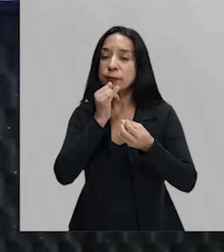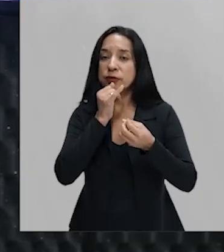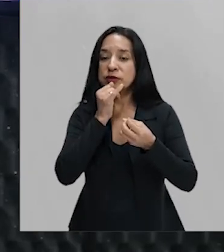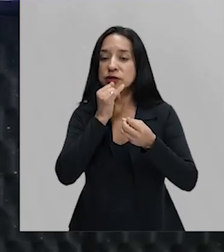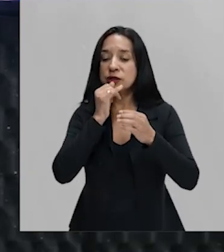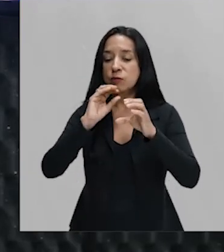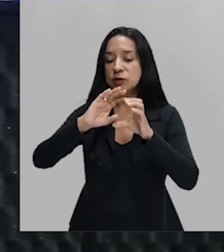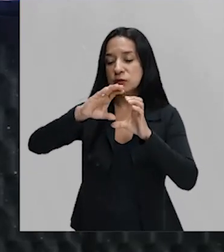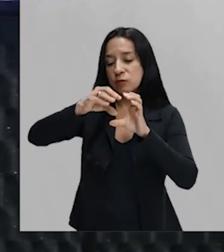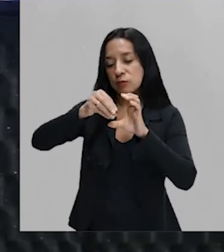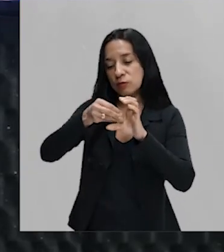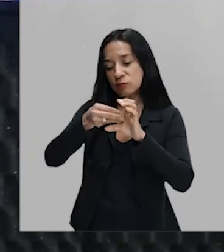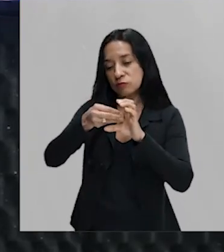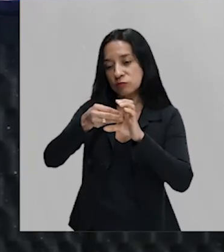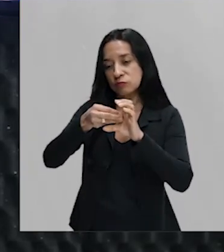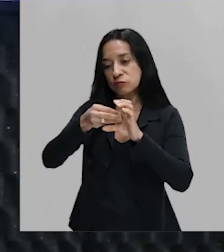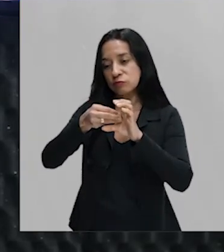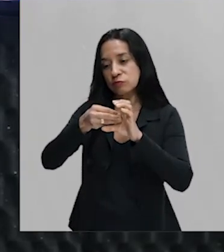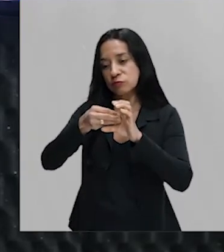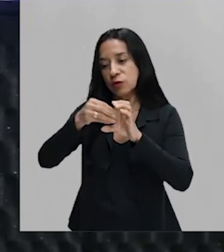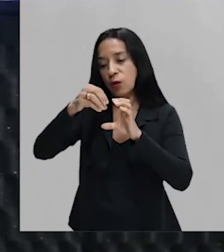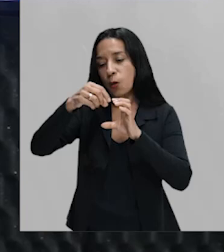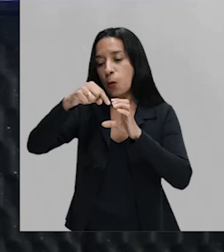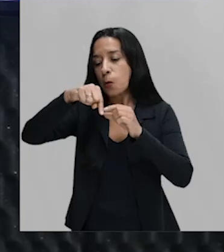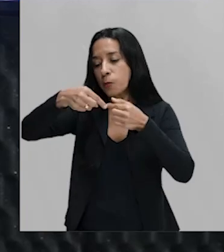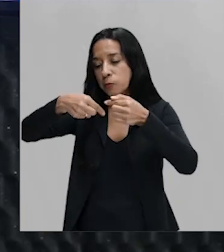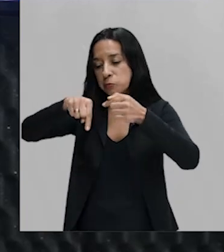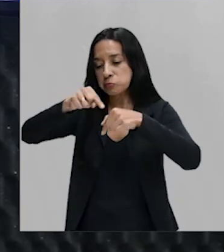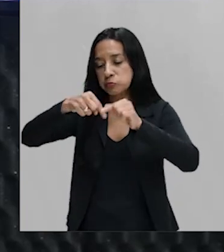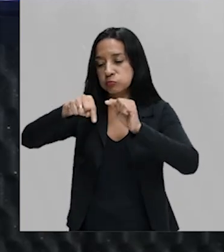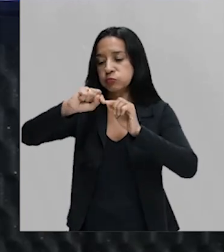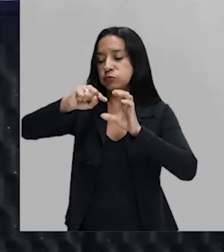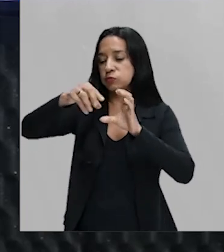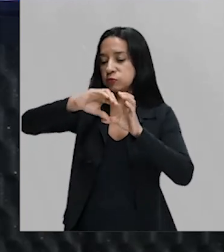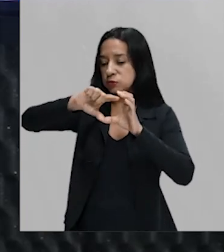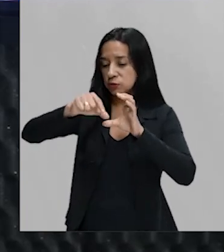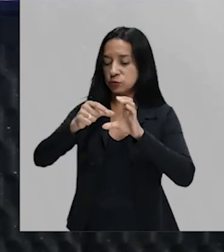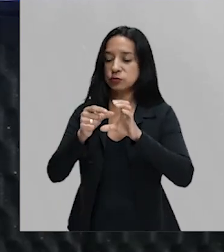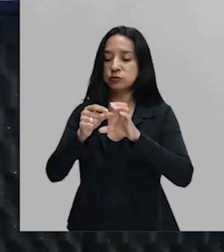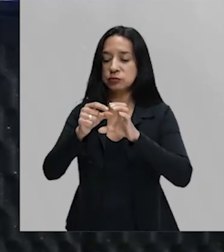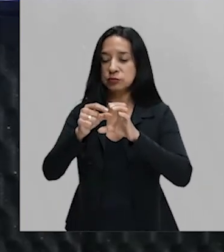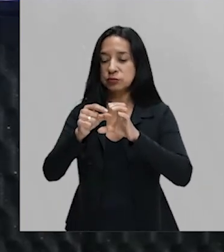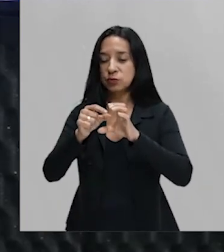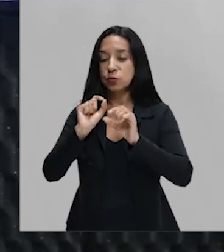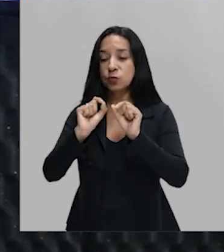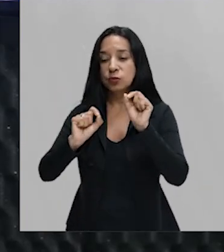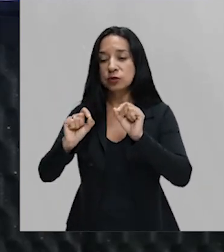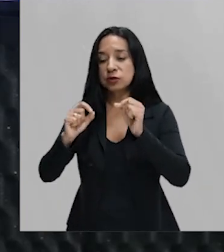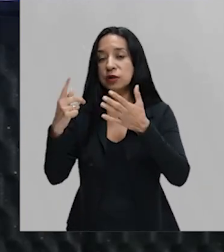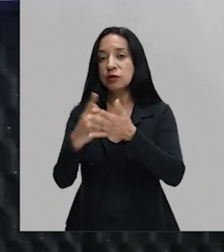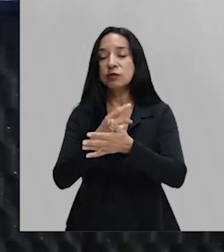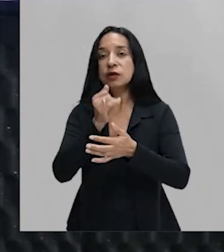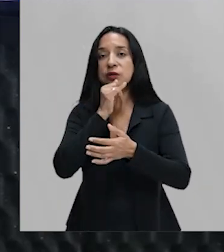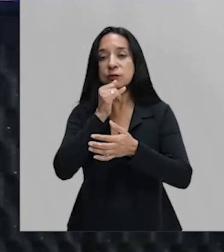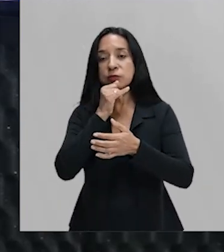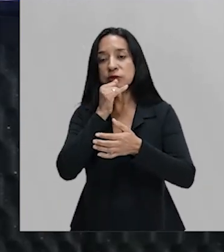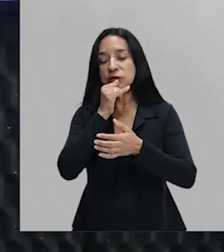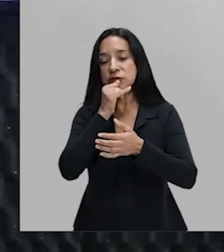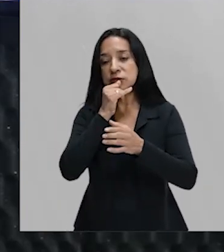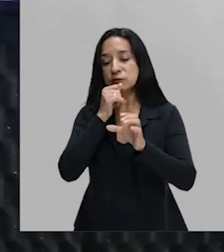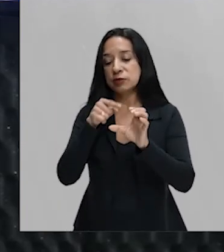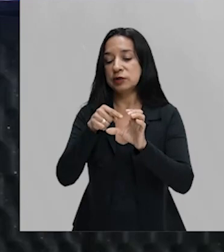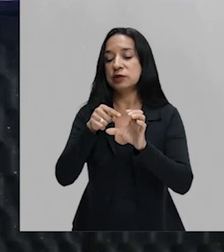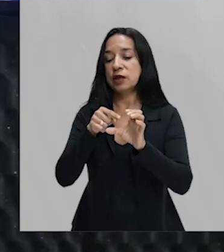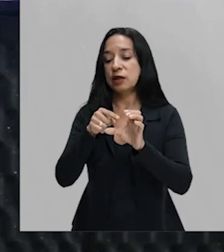célula ela engloba partículas maiores, partículas sólidas. É o que acontece, por exemplo, quando uma célula de